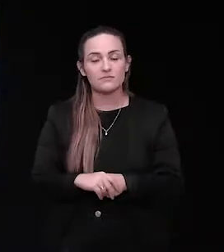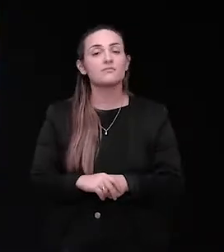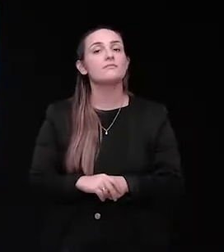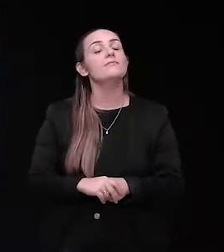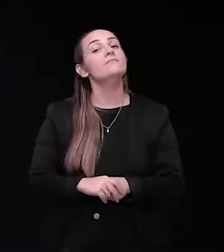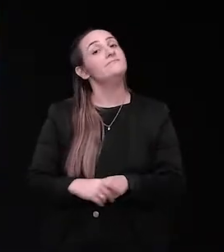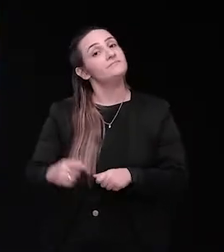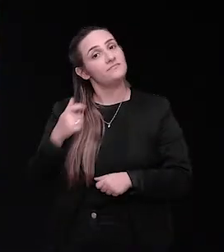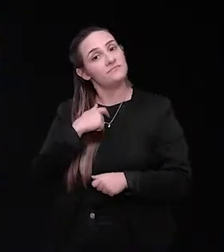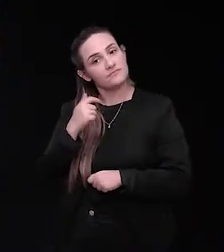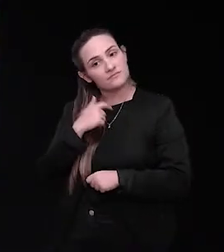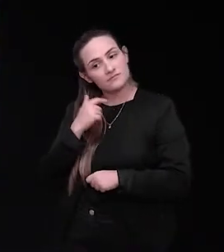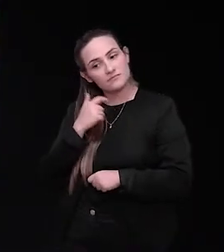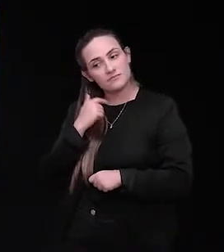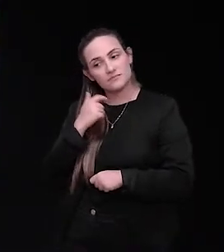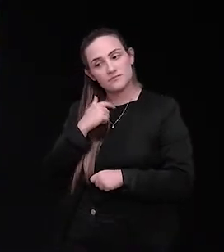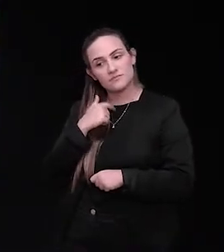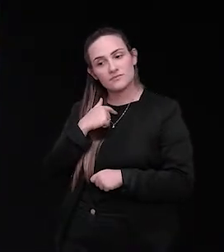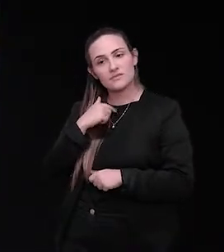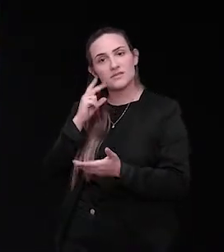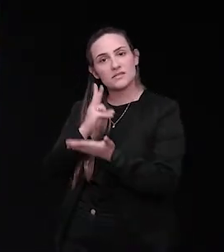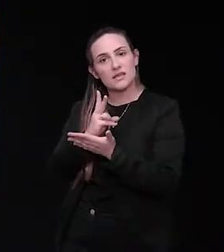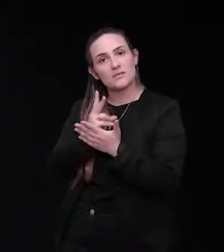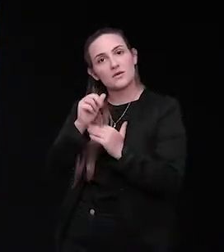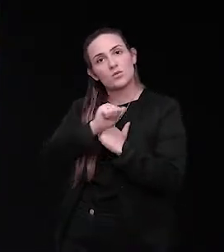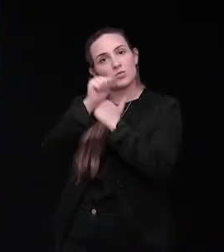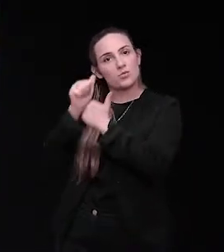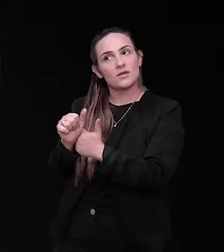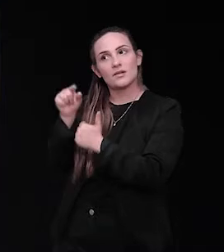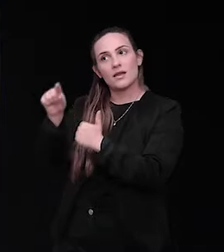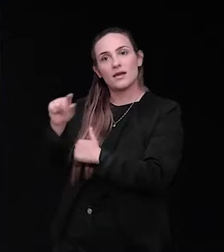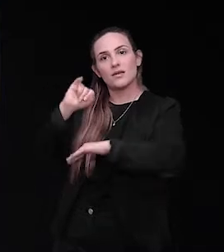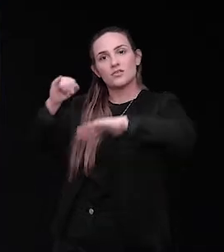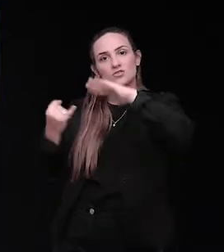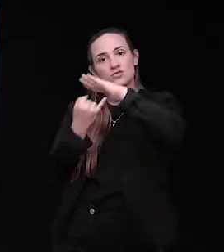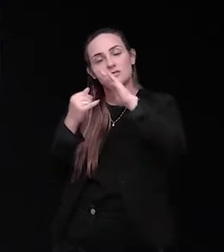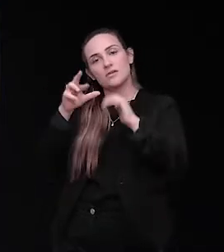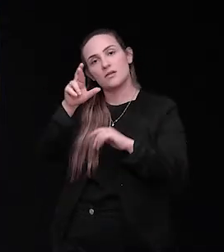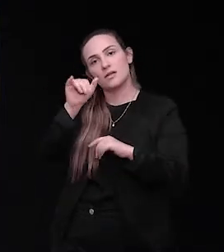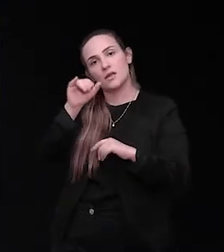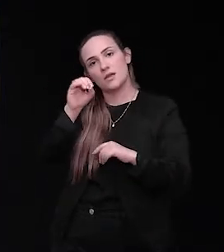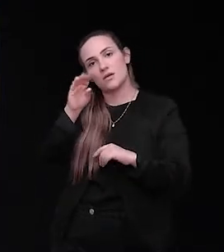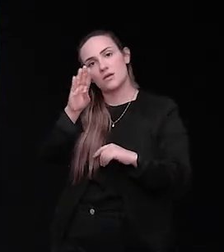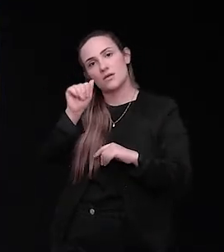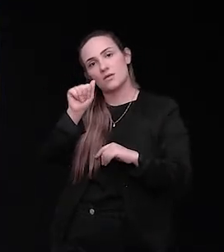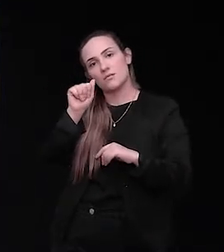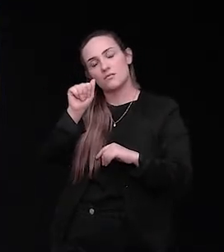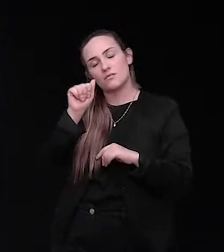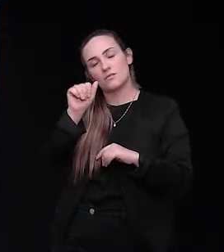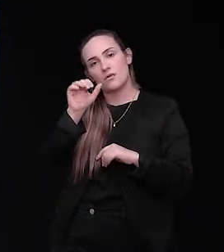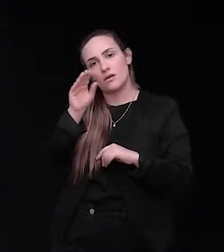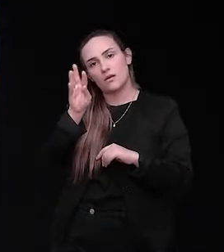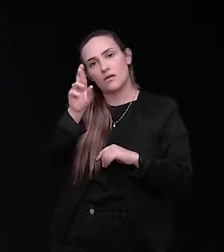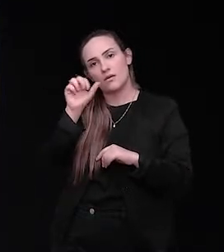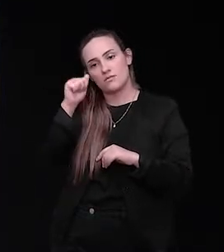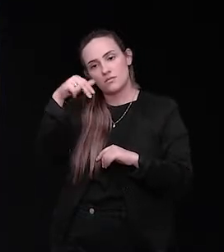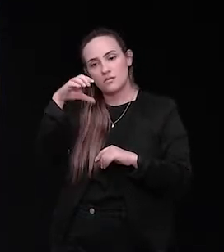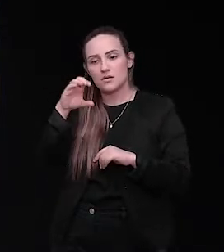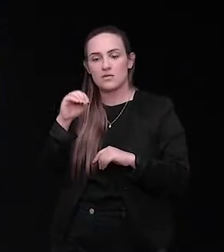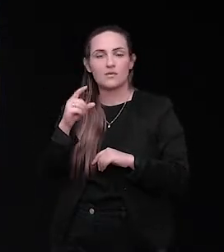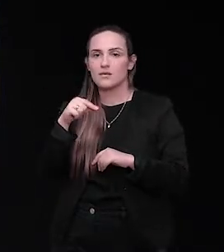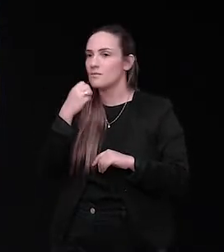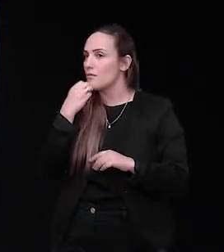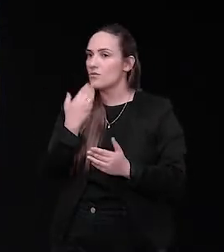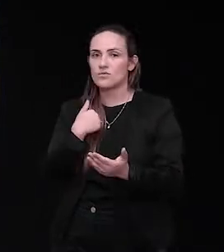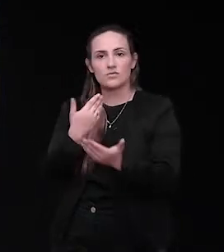das contas, eu brinco que eu acabei seguindo o Instituto Rio Branco para o resto da minha vida, com essa vontade do direito, porque, no fundo, o relacionamento humano,